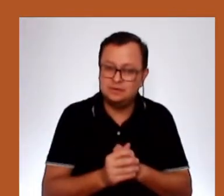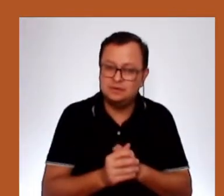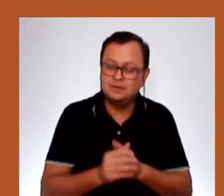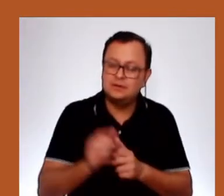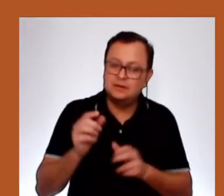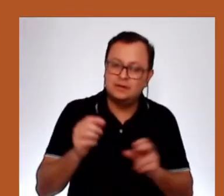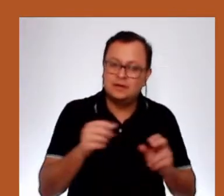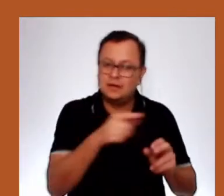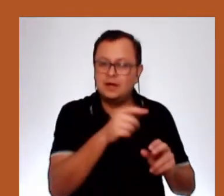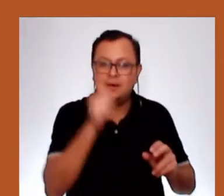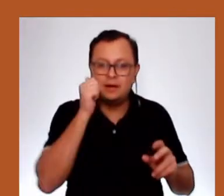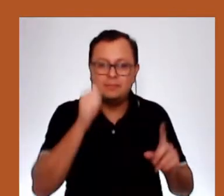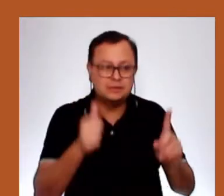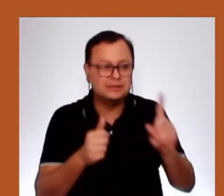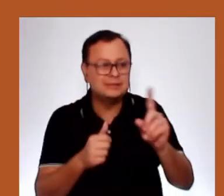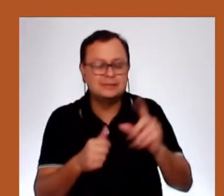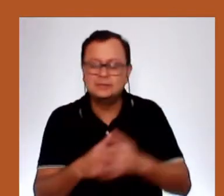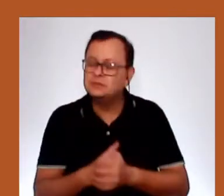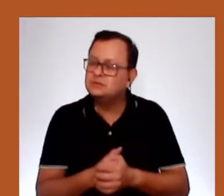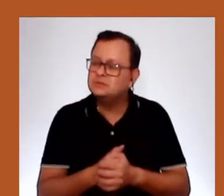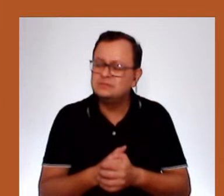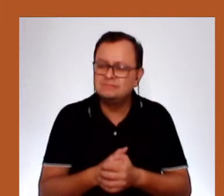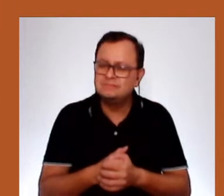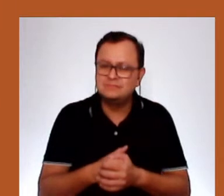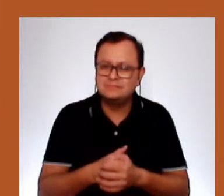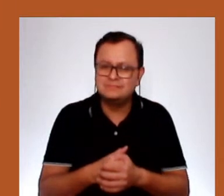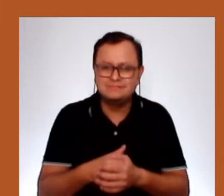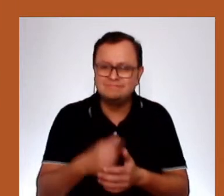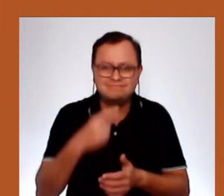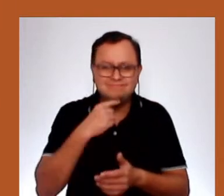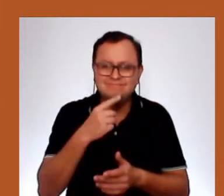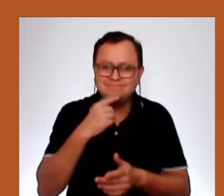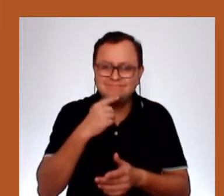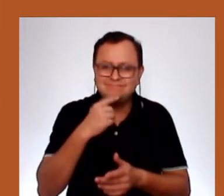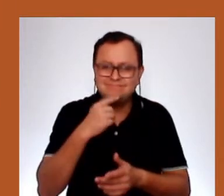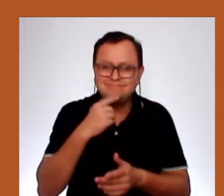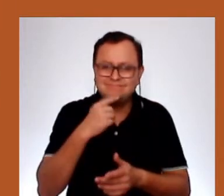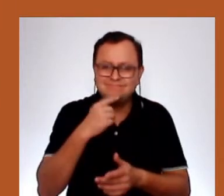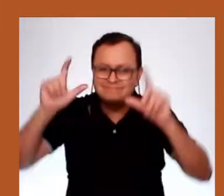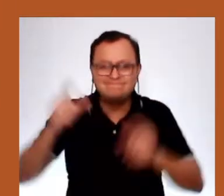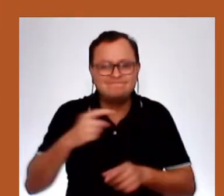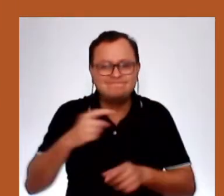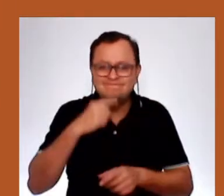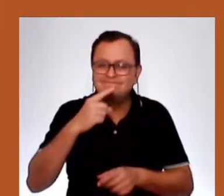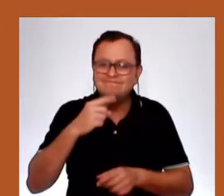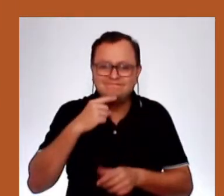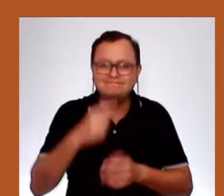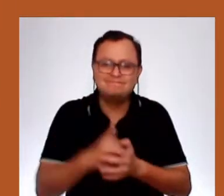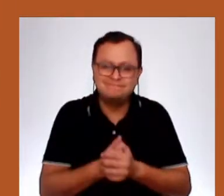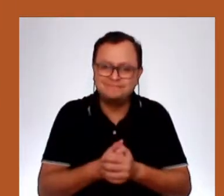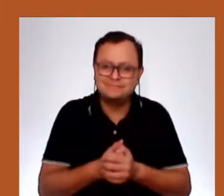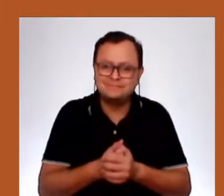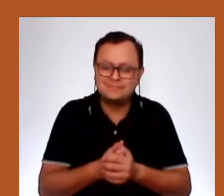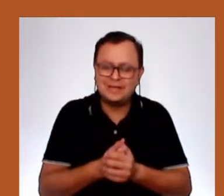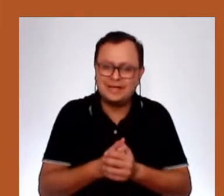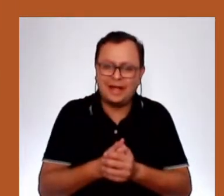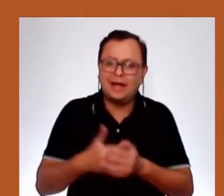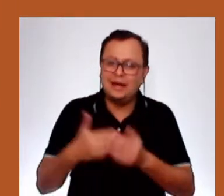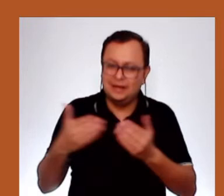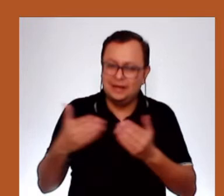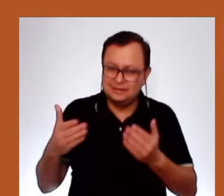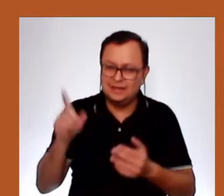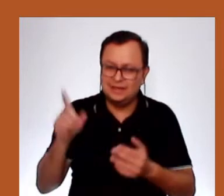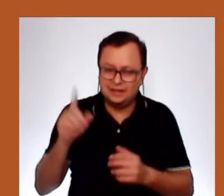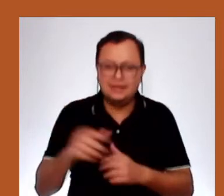que aquilo não ia acontecer. Ela não ia abrir os olhos. E ela decide oferecer o olhar dela